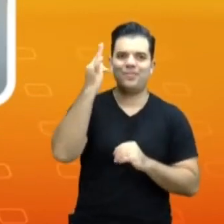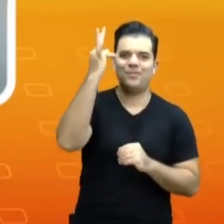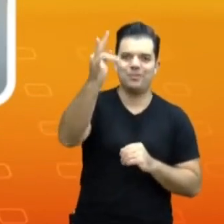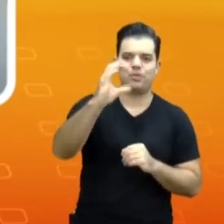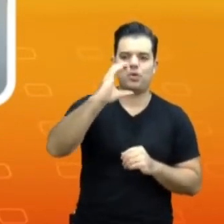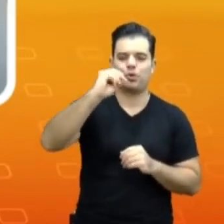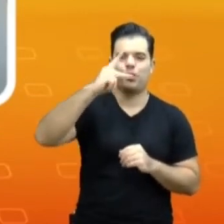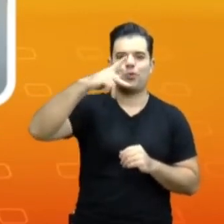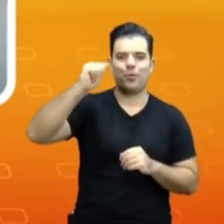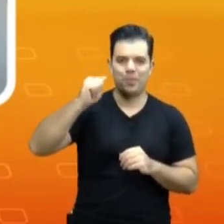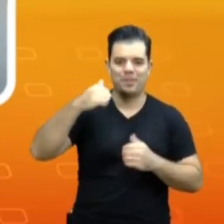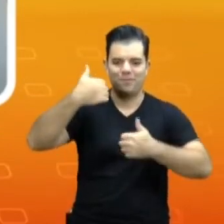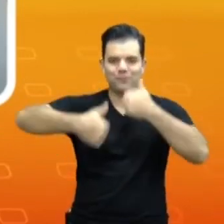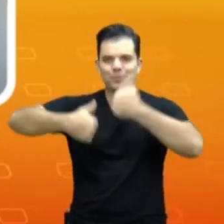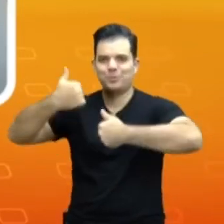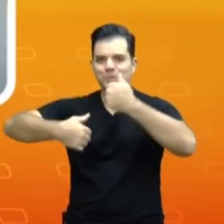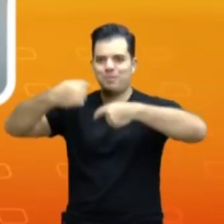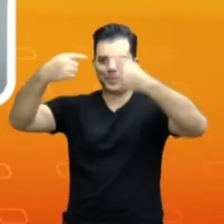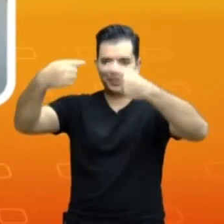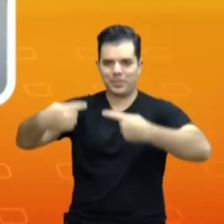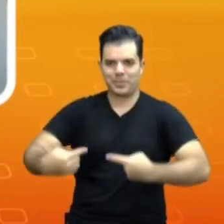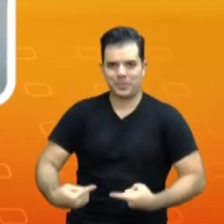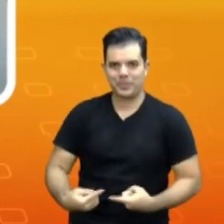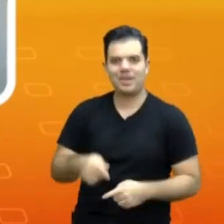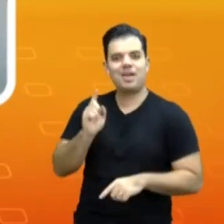não experimente ali ainda